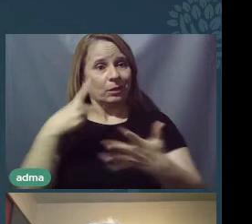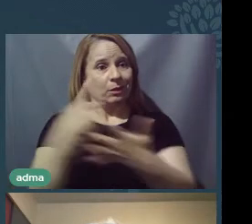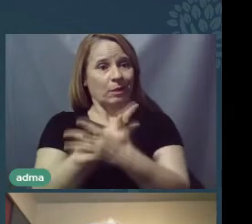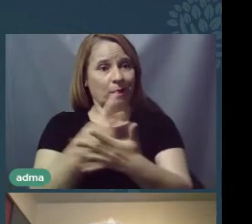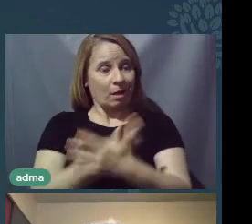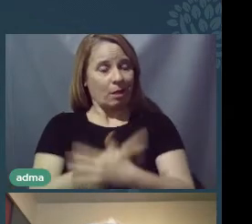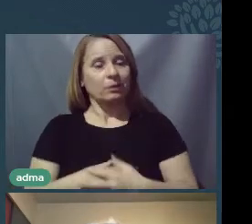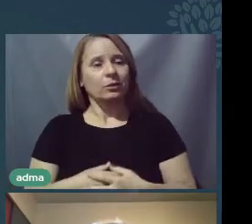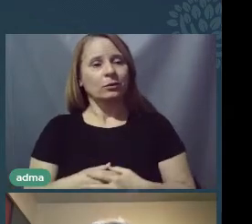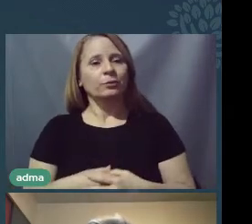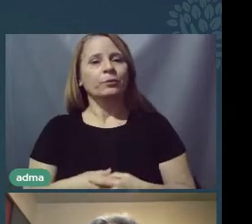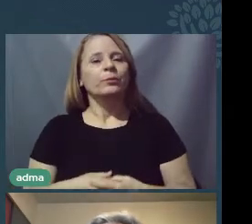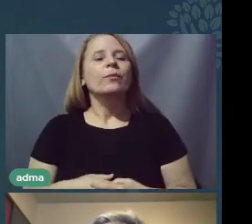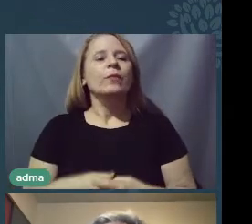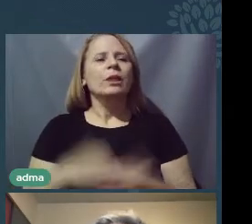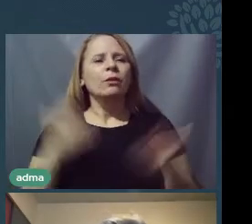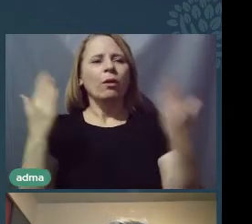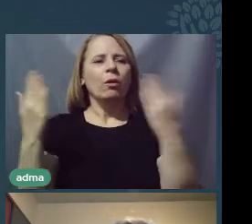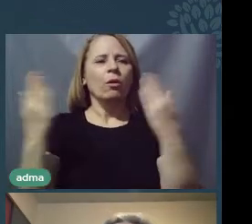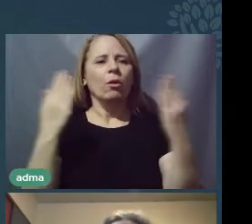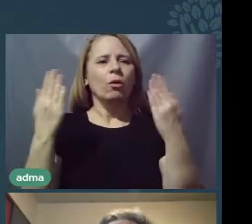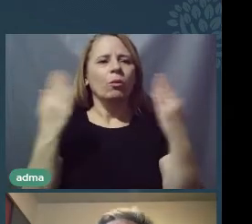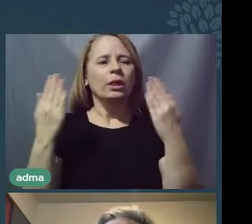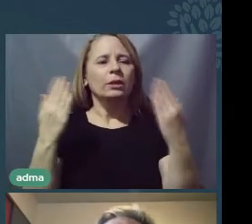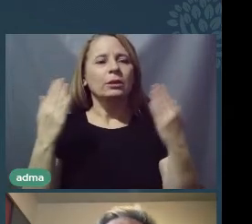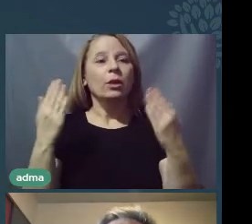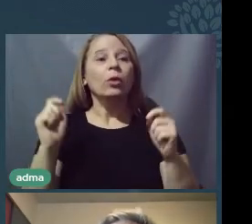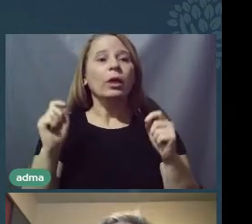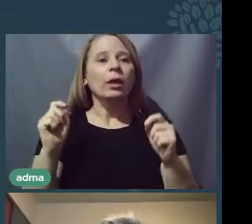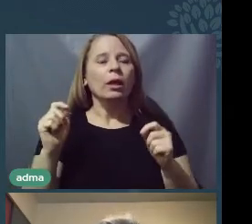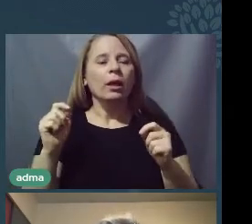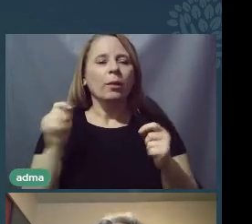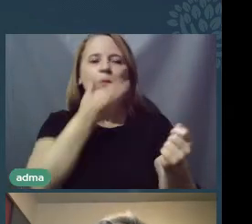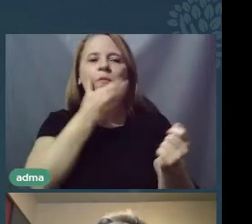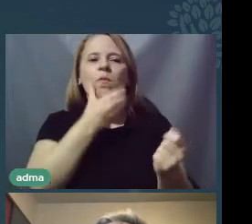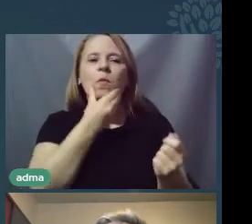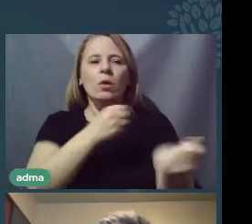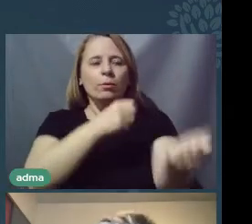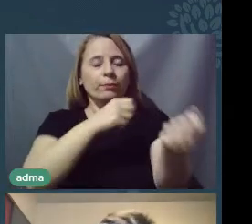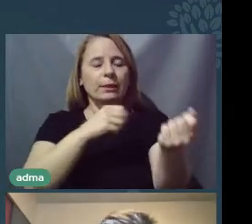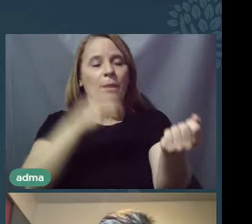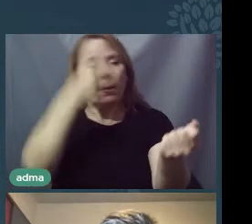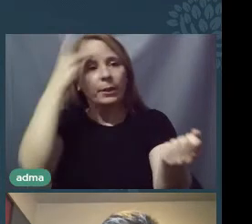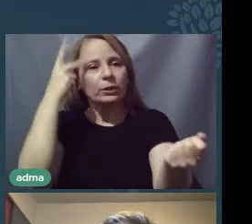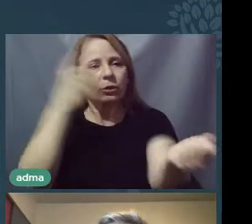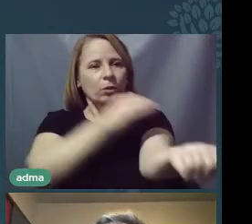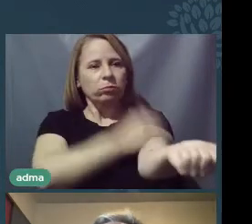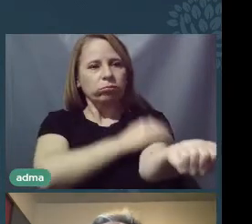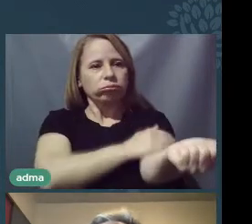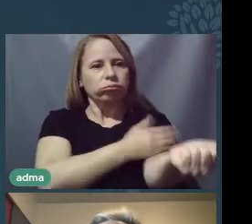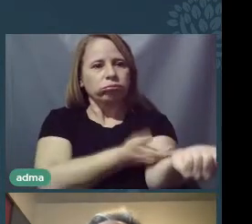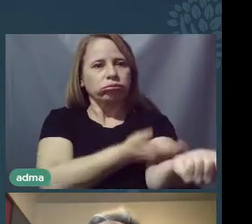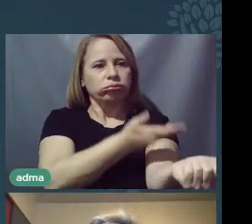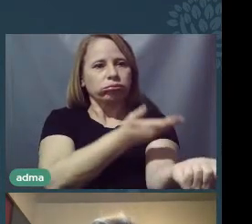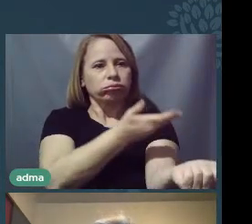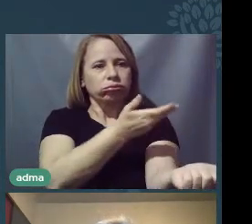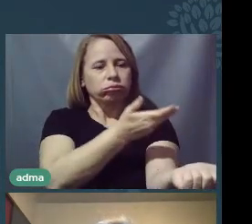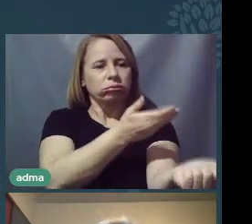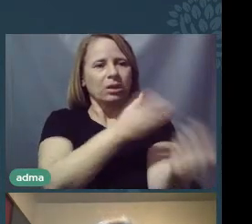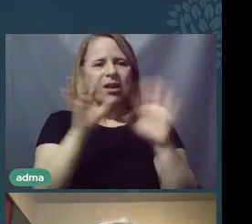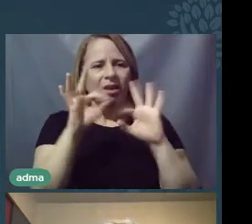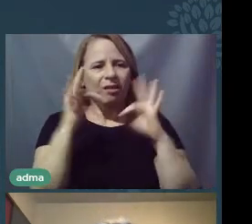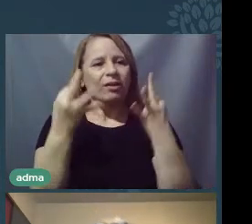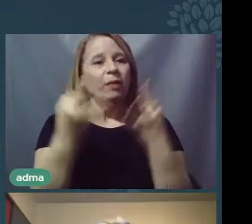fazer uma comparação com crise hipertensiva. Nenhum hipertenso, nem seu familiar, quer